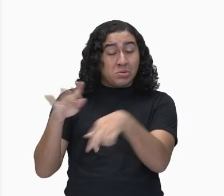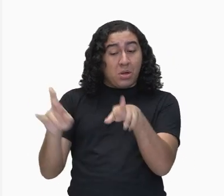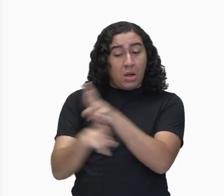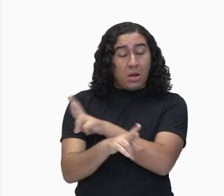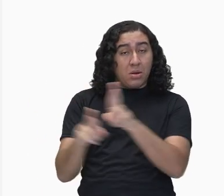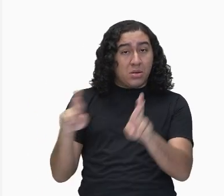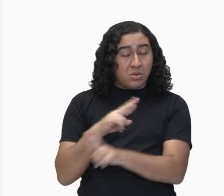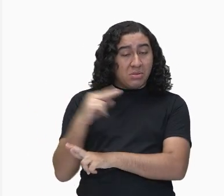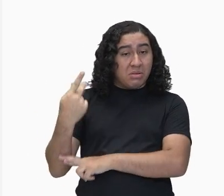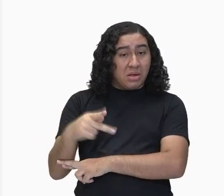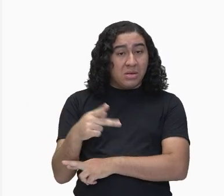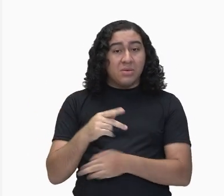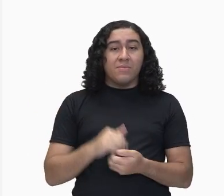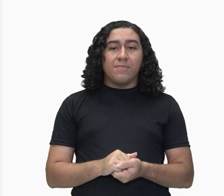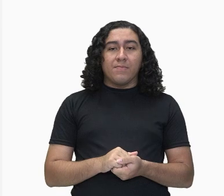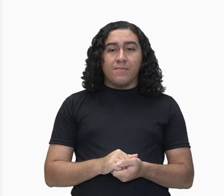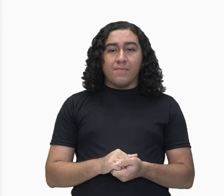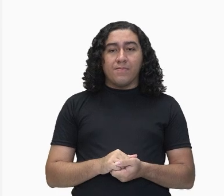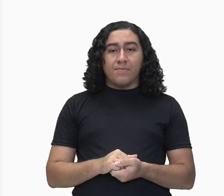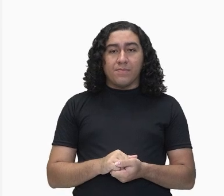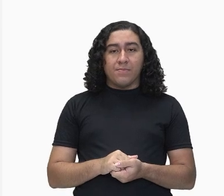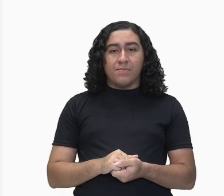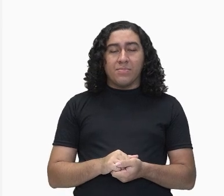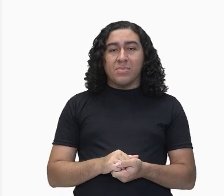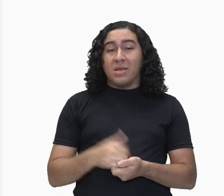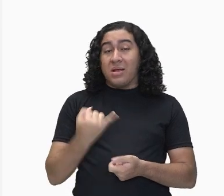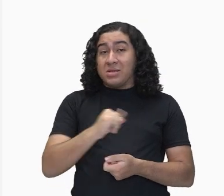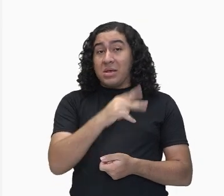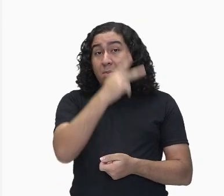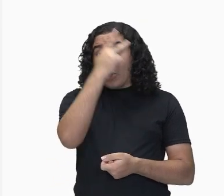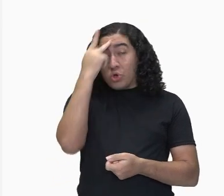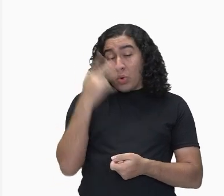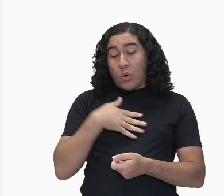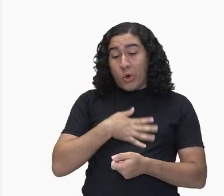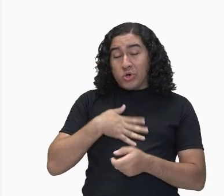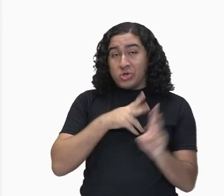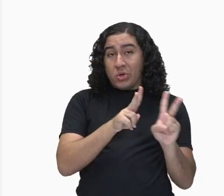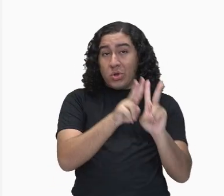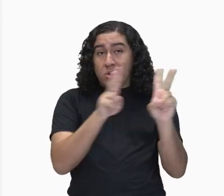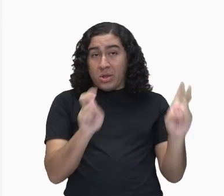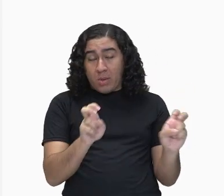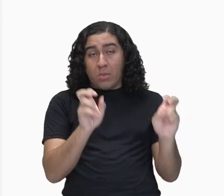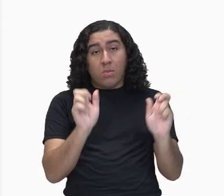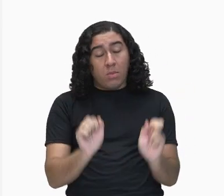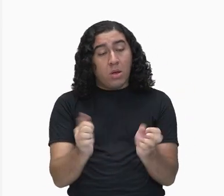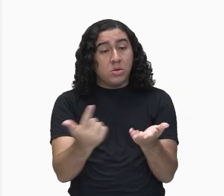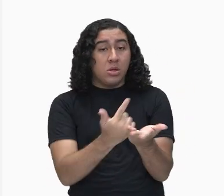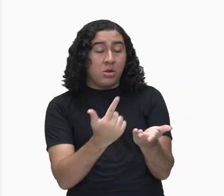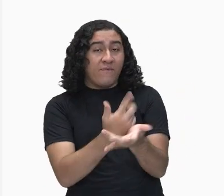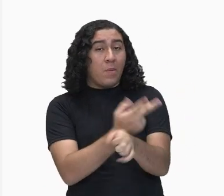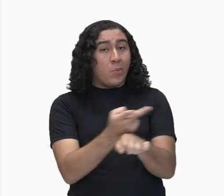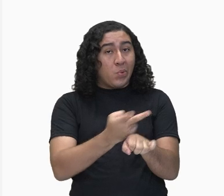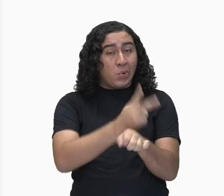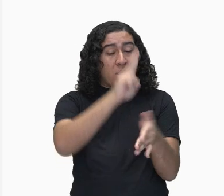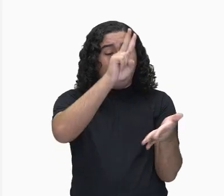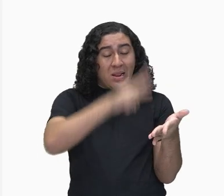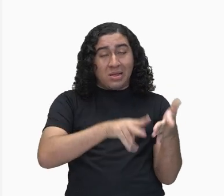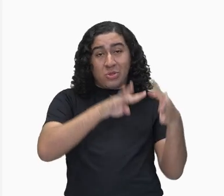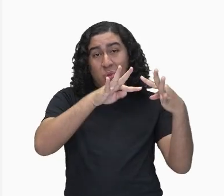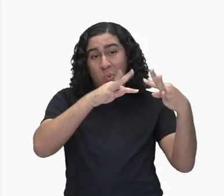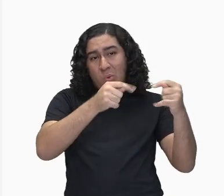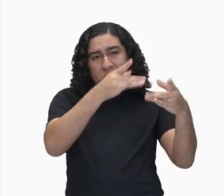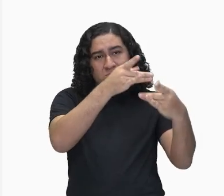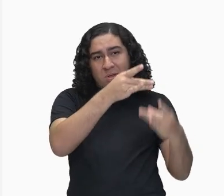história gira em torno de quem gosta desse tipo de assunto, procure, né, o livro e leia toda a história. Então,